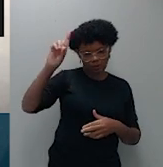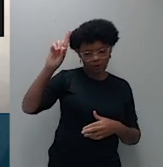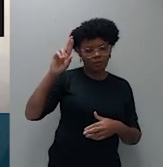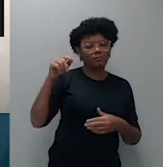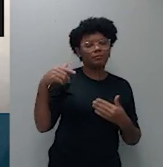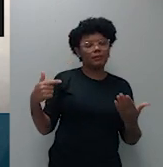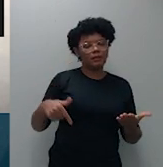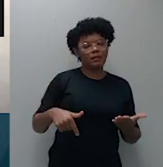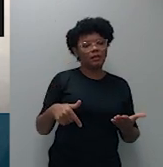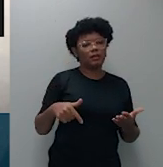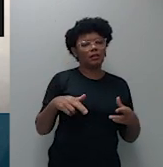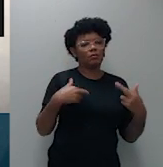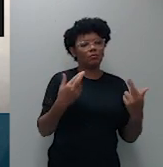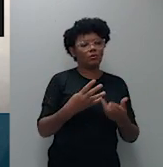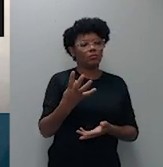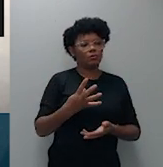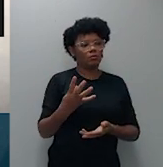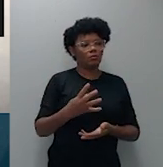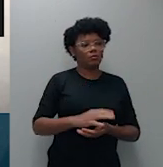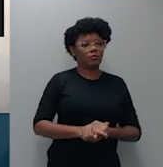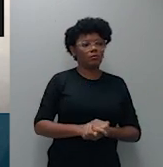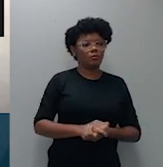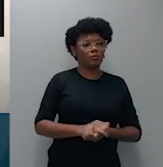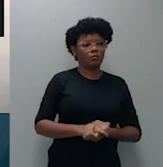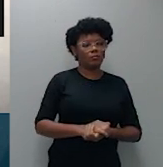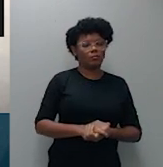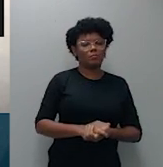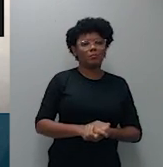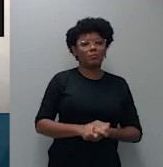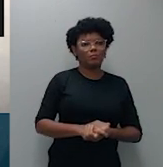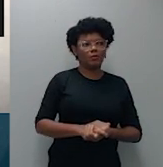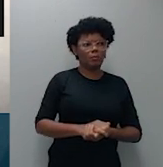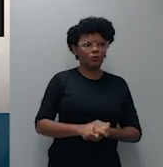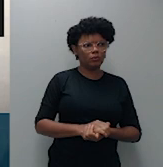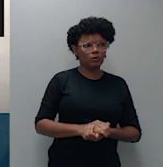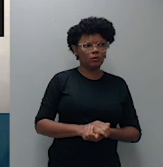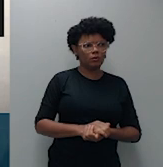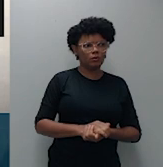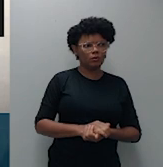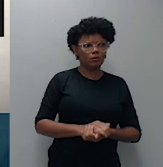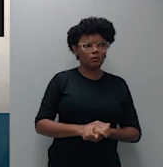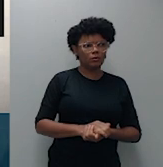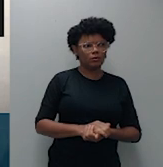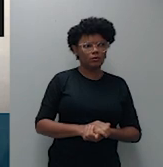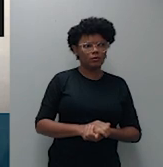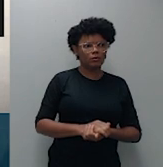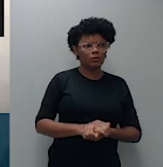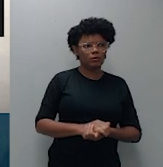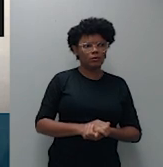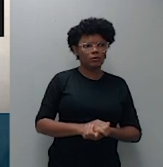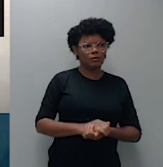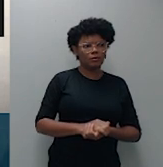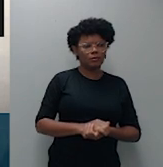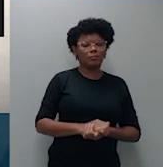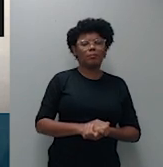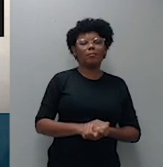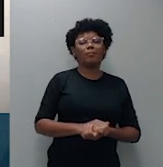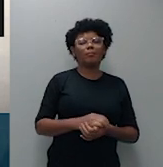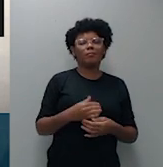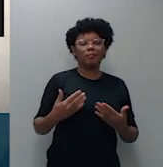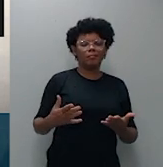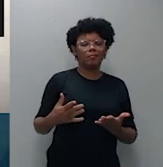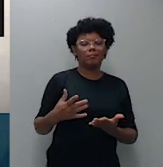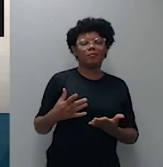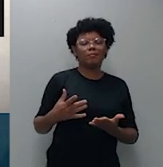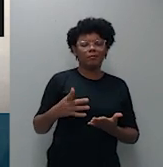autoridade dos precedentes desta corte sabendo que cada um dos componentes da outra quarta turma